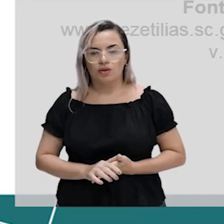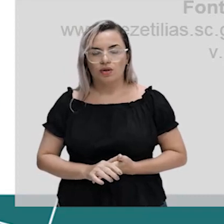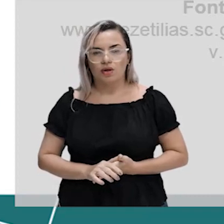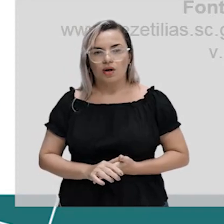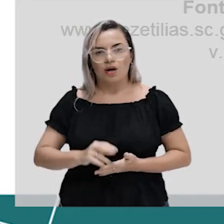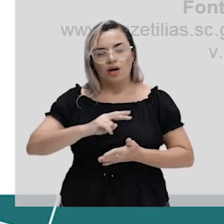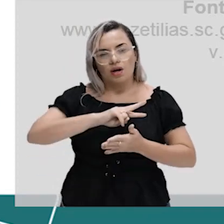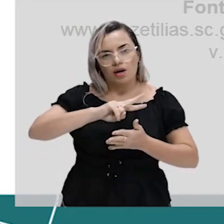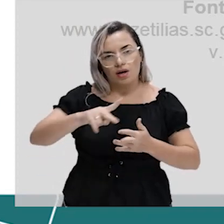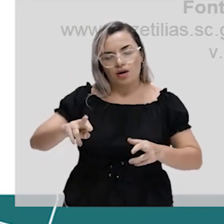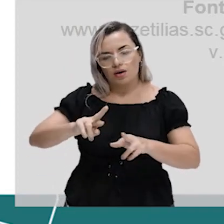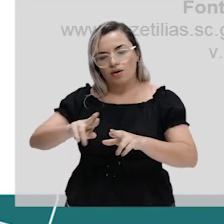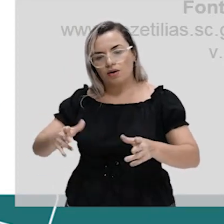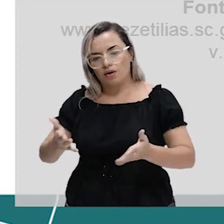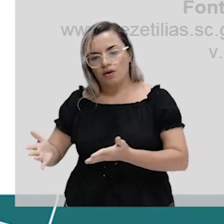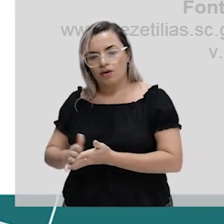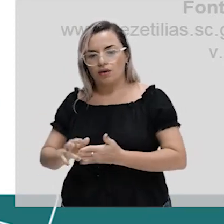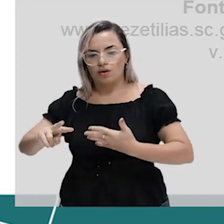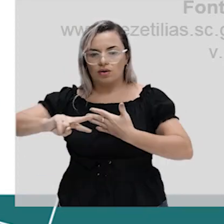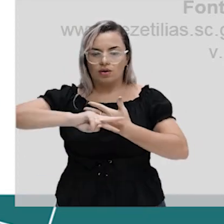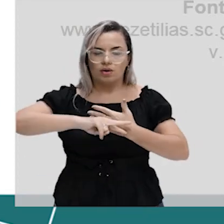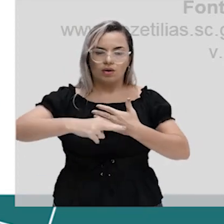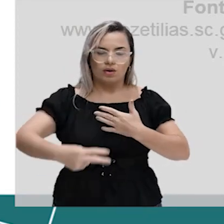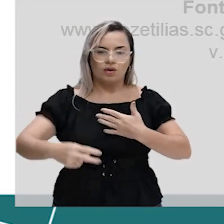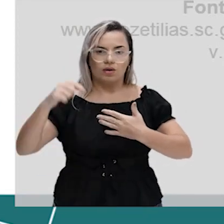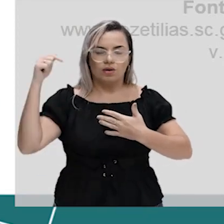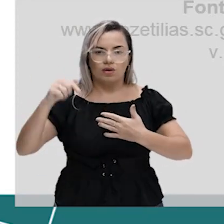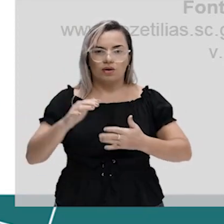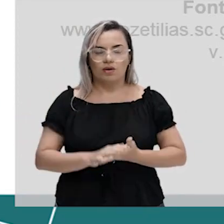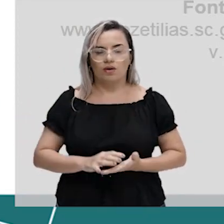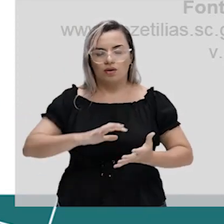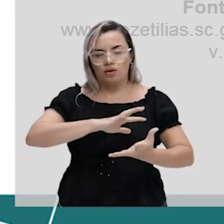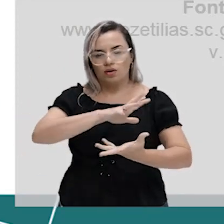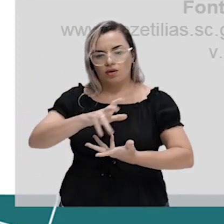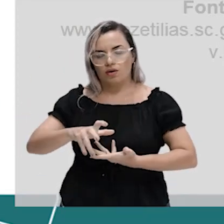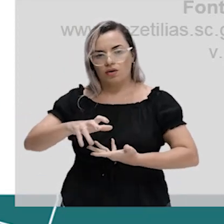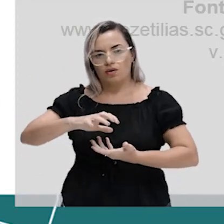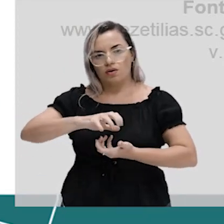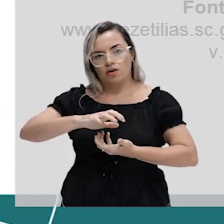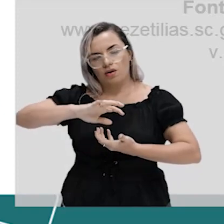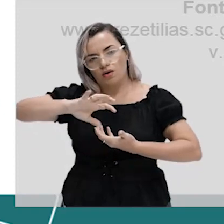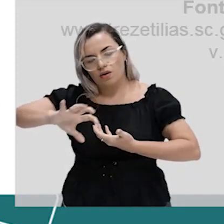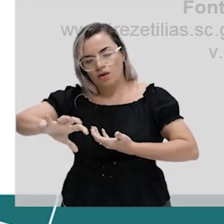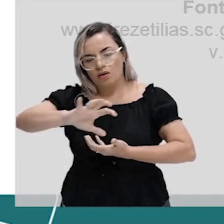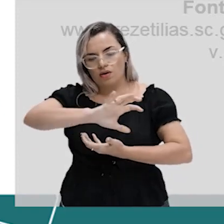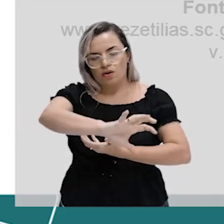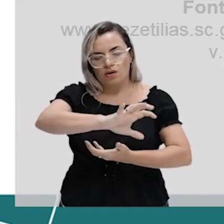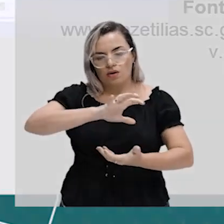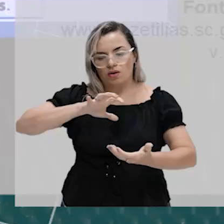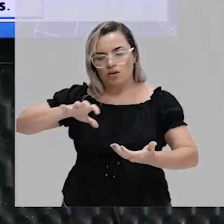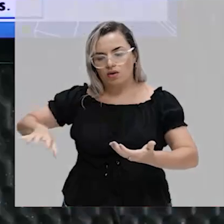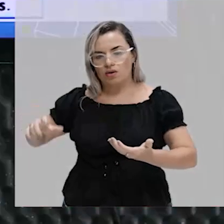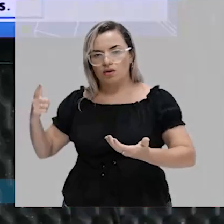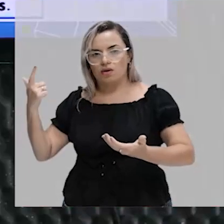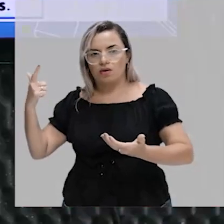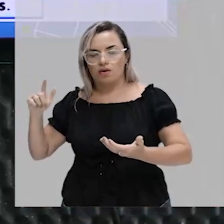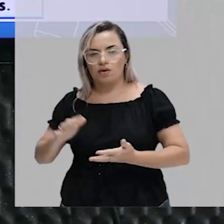espécies diferentes. Então, essa é uma consequência dessa deriva gênica que forma aí a separação